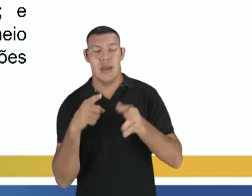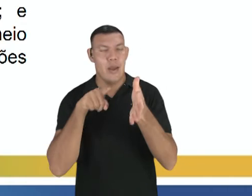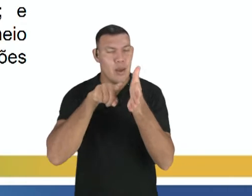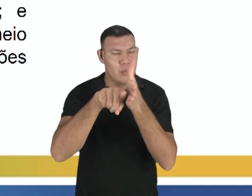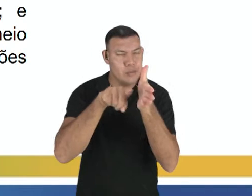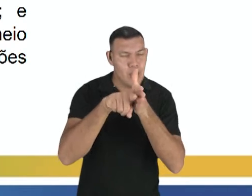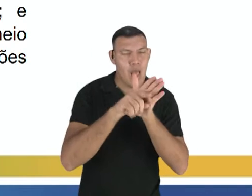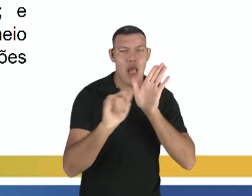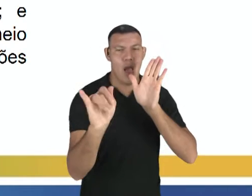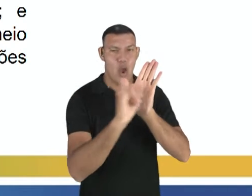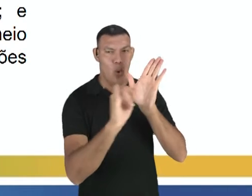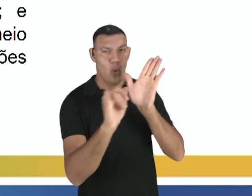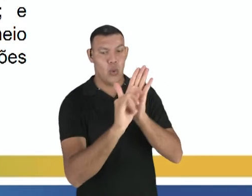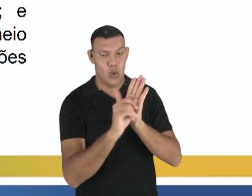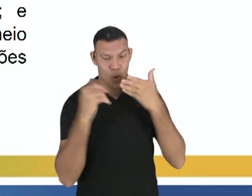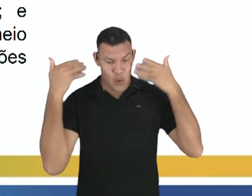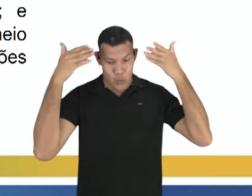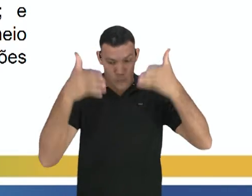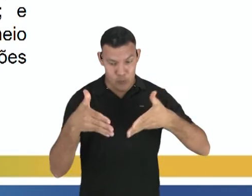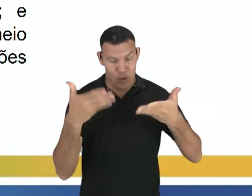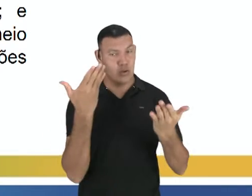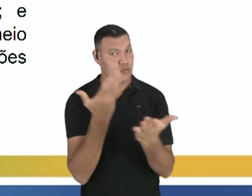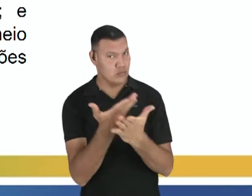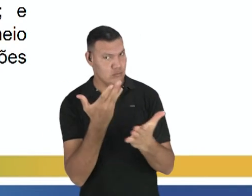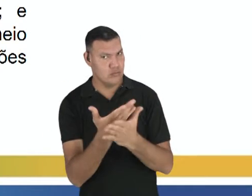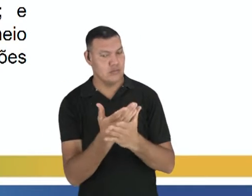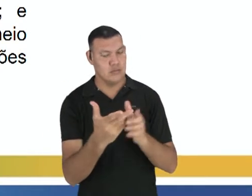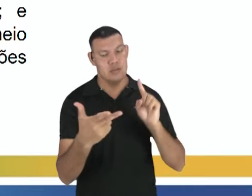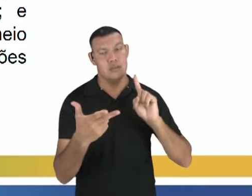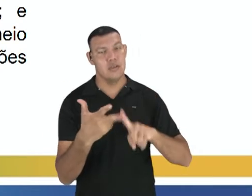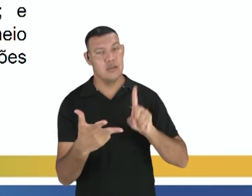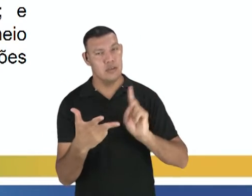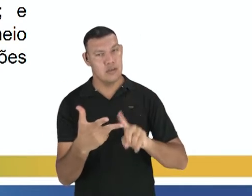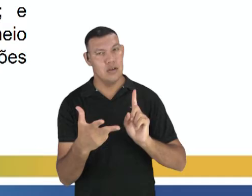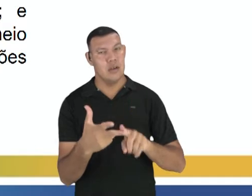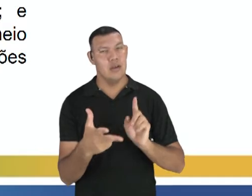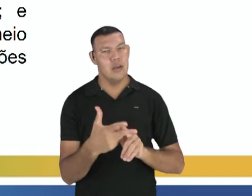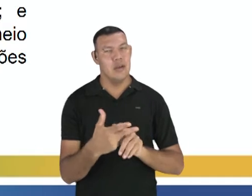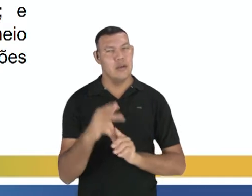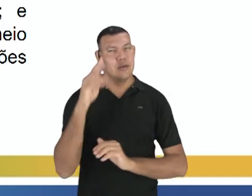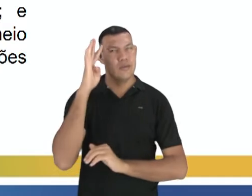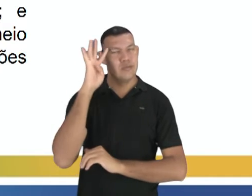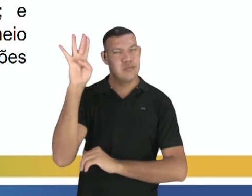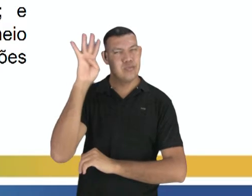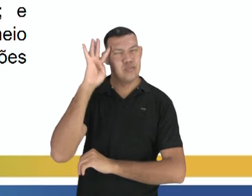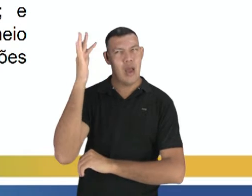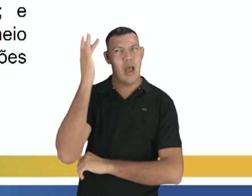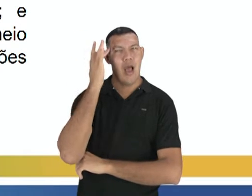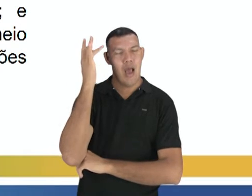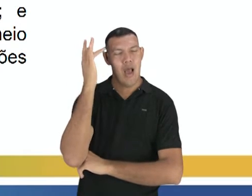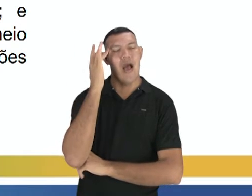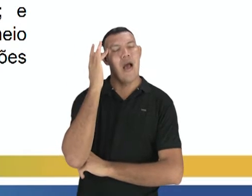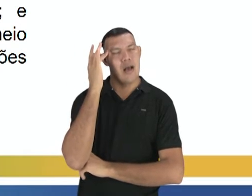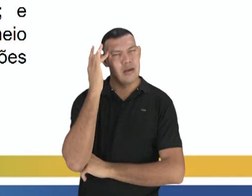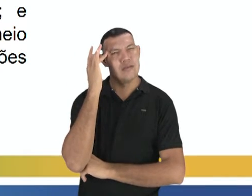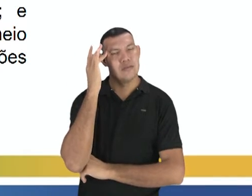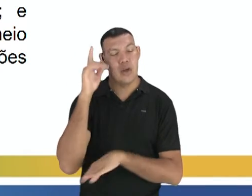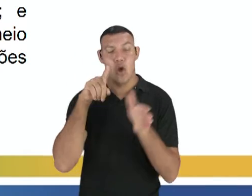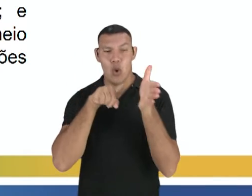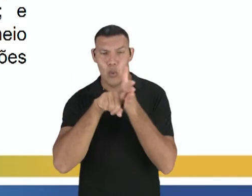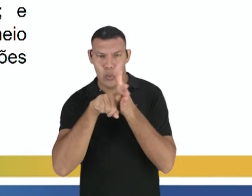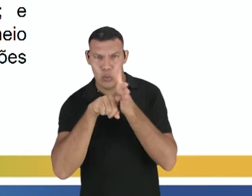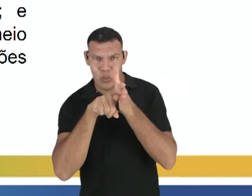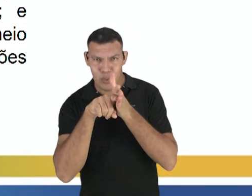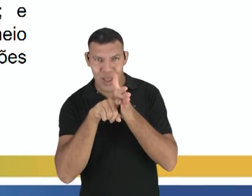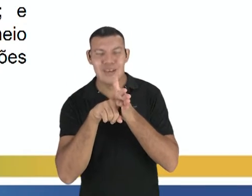que é a identificação do objetivo do estudo. Em seguida, nós temos a formulação das hipóteses, no qual os